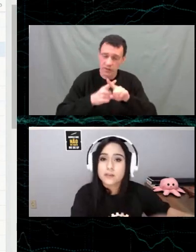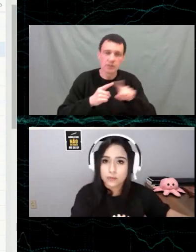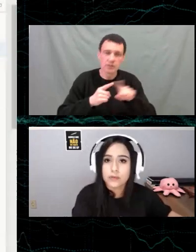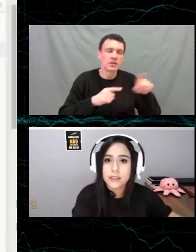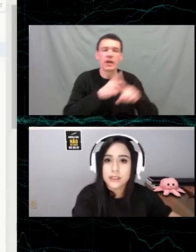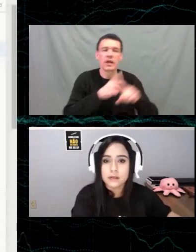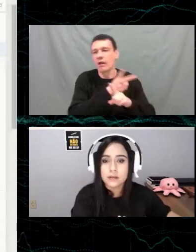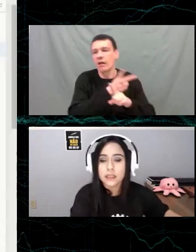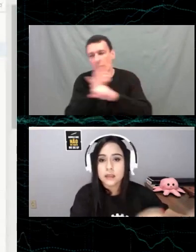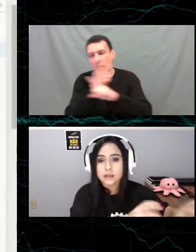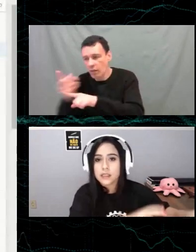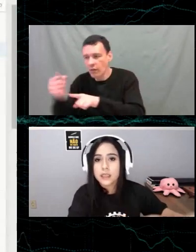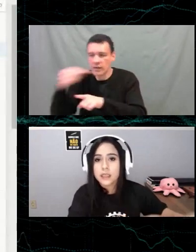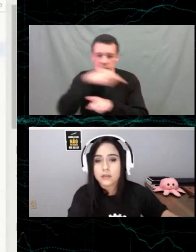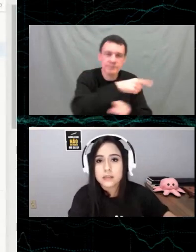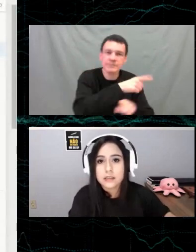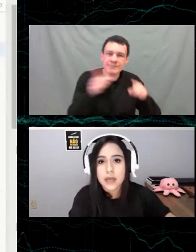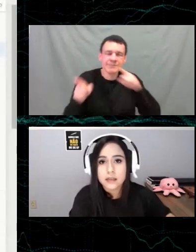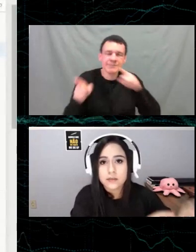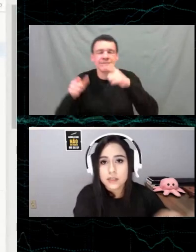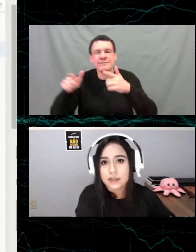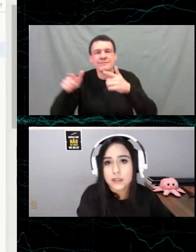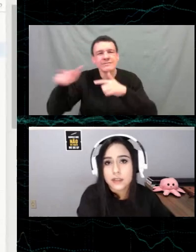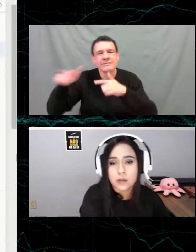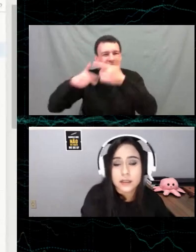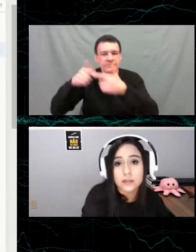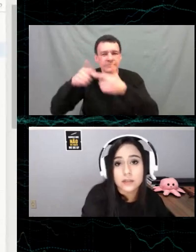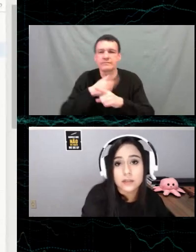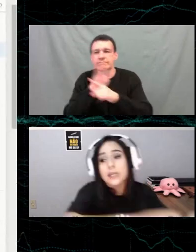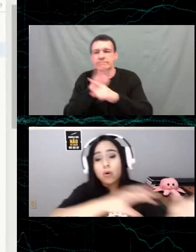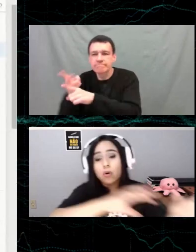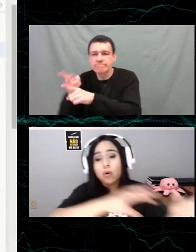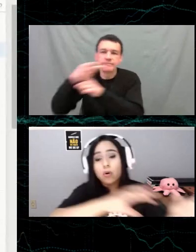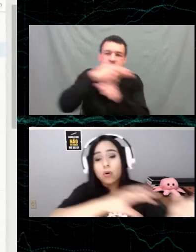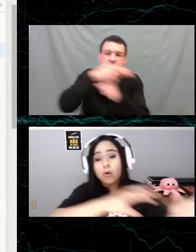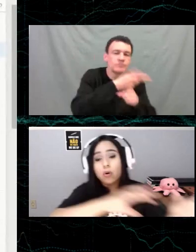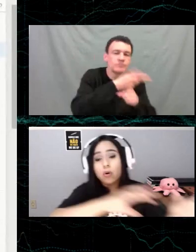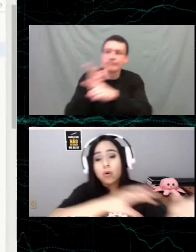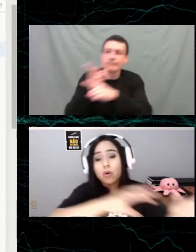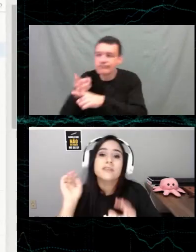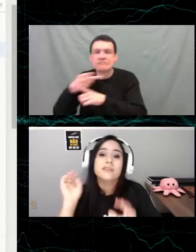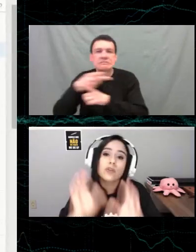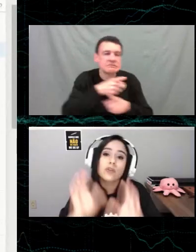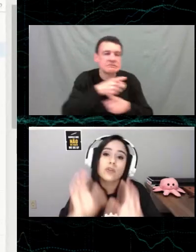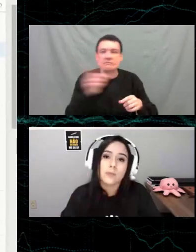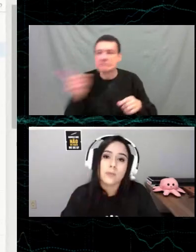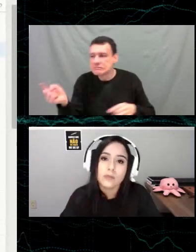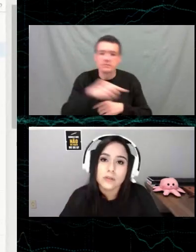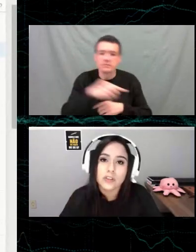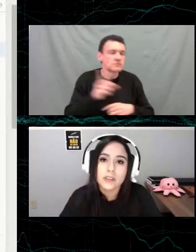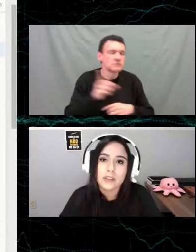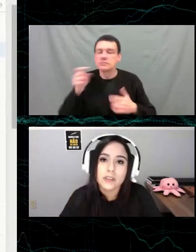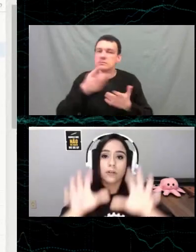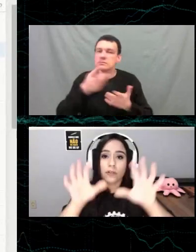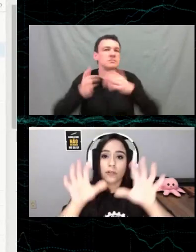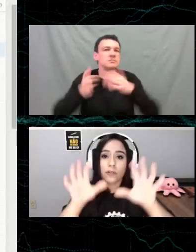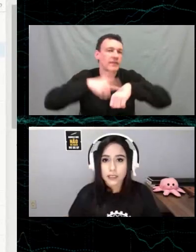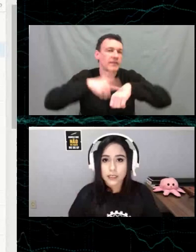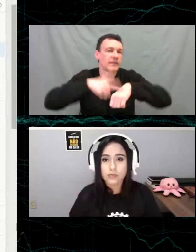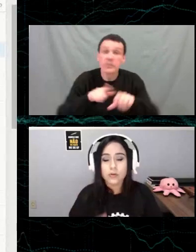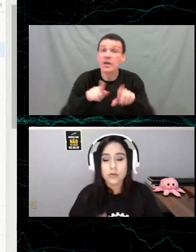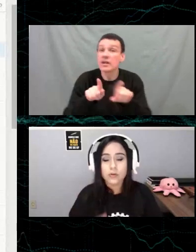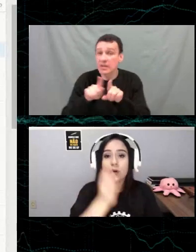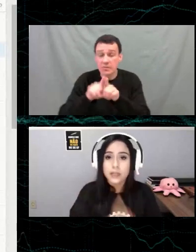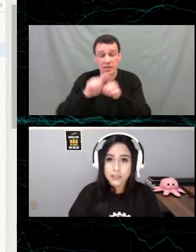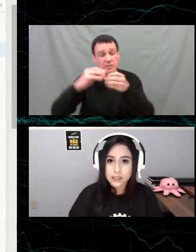para aquelas funções, né, que às vezes nem eram tão necessárias e você estava ali coletando, como também você vai economizar espaço no banco de dados.